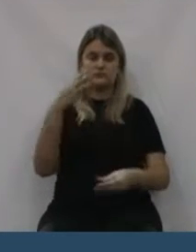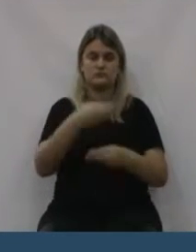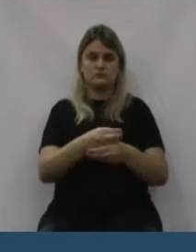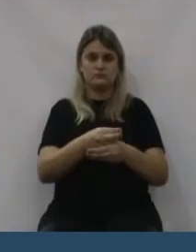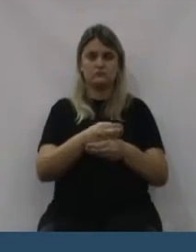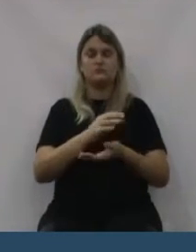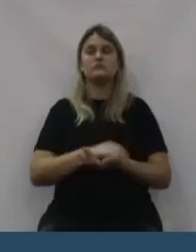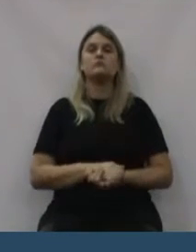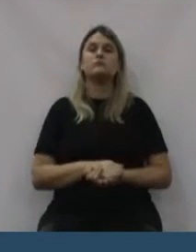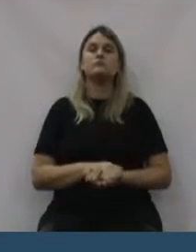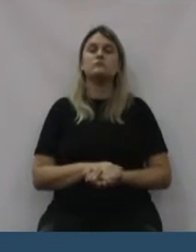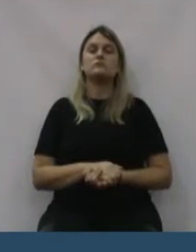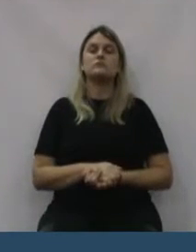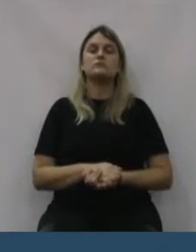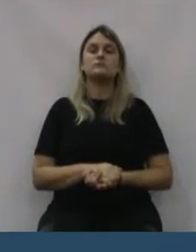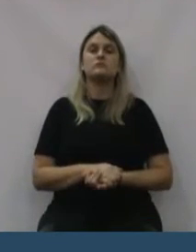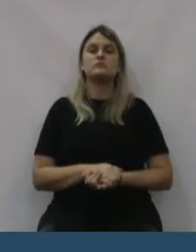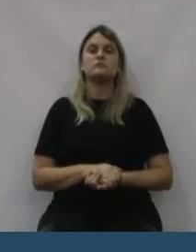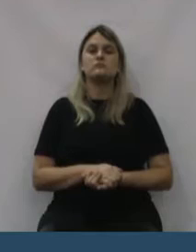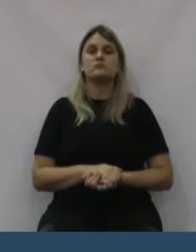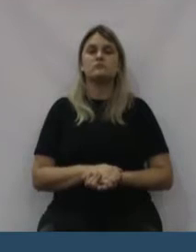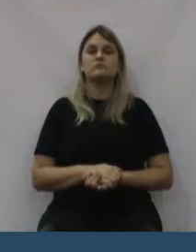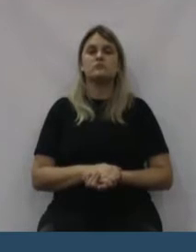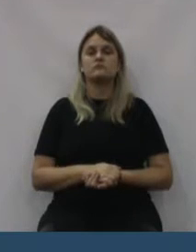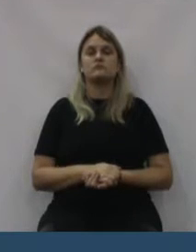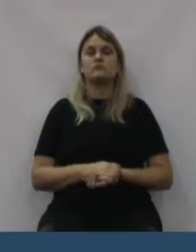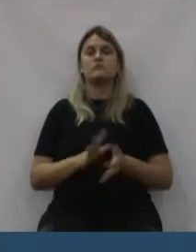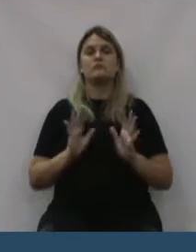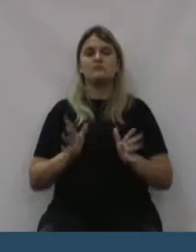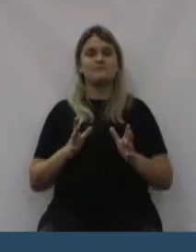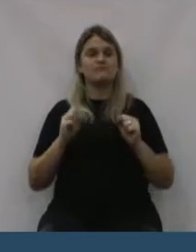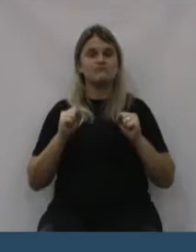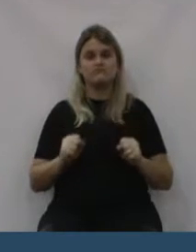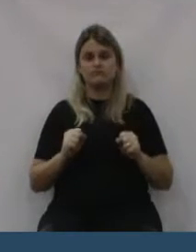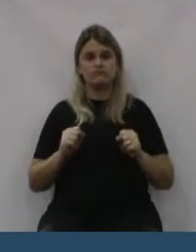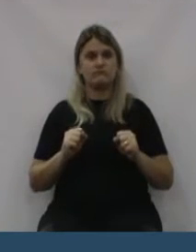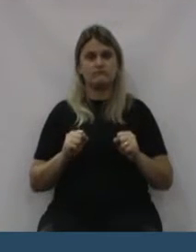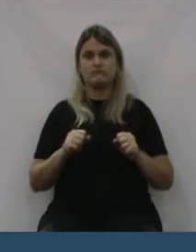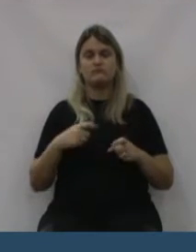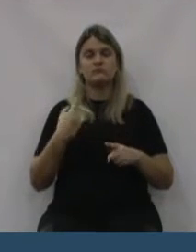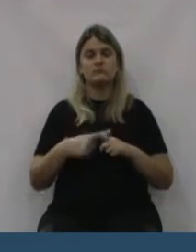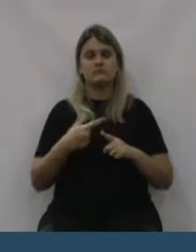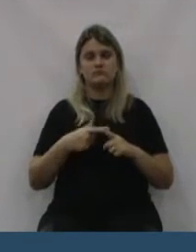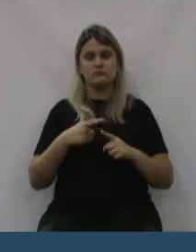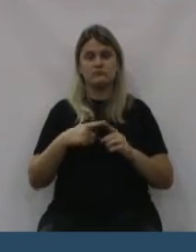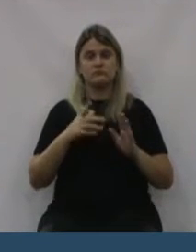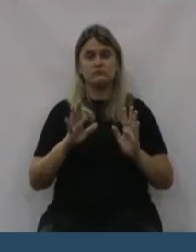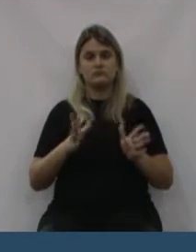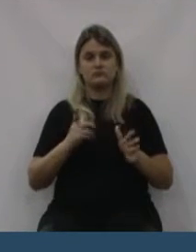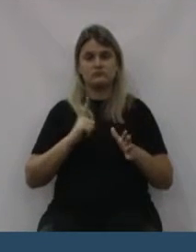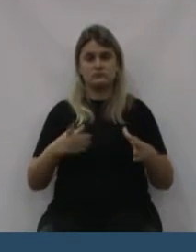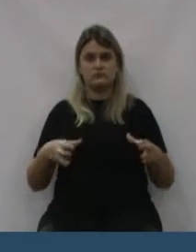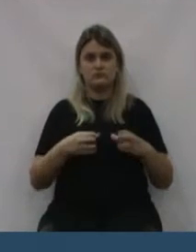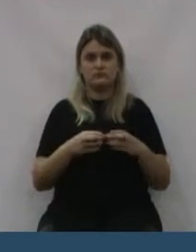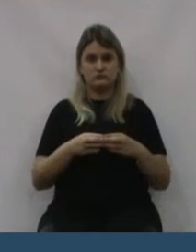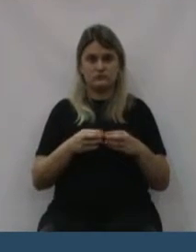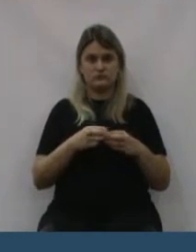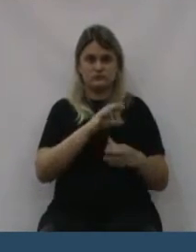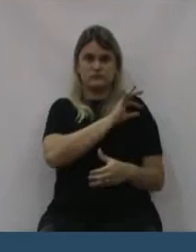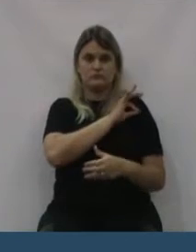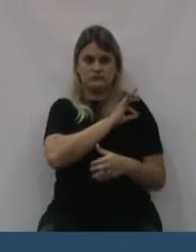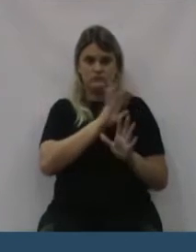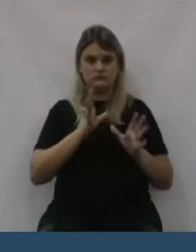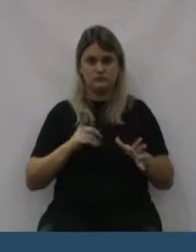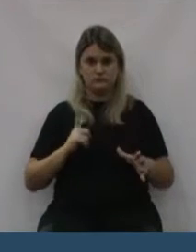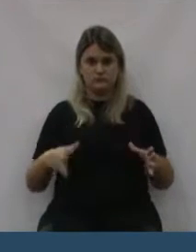a partir do próximo mandato, que se inicia no dia 1º de janeiro de 2017, uma redução